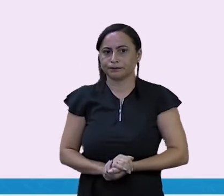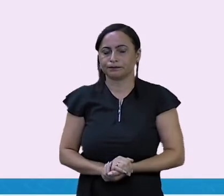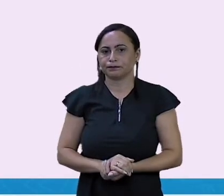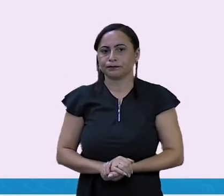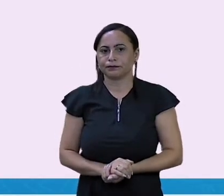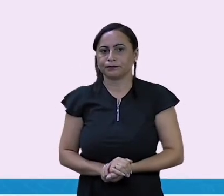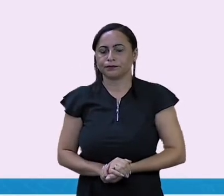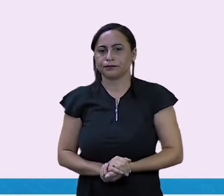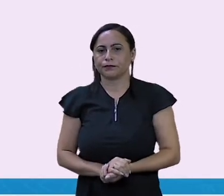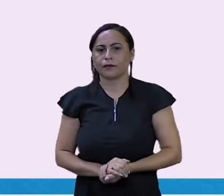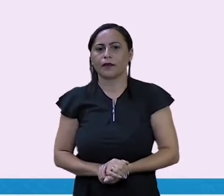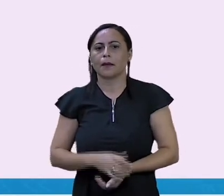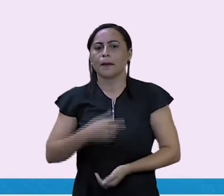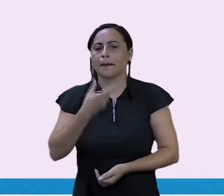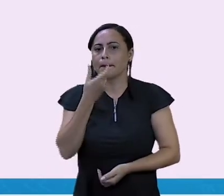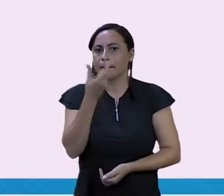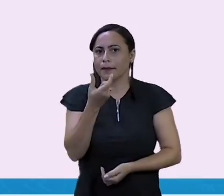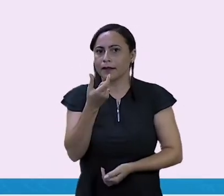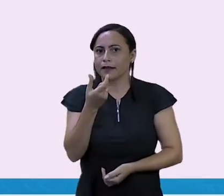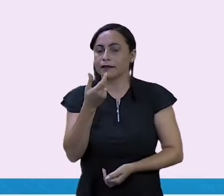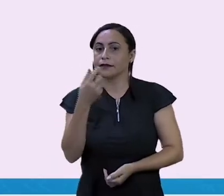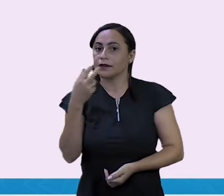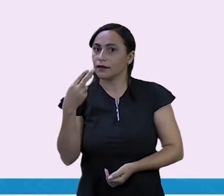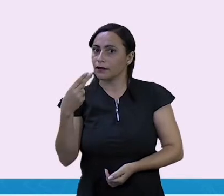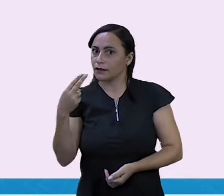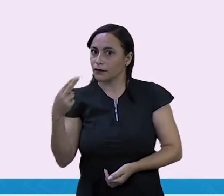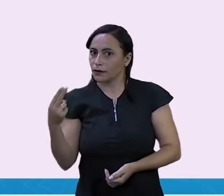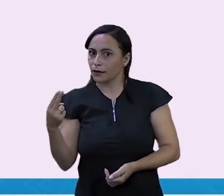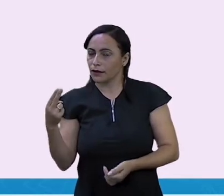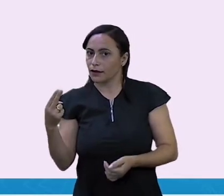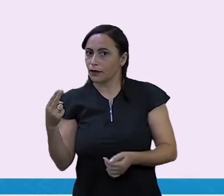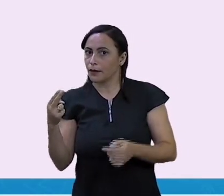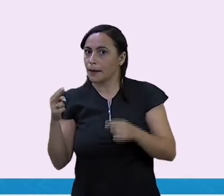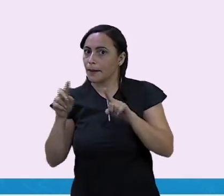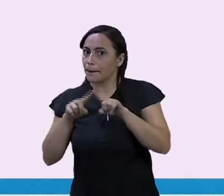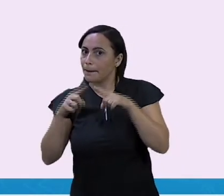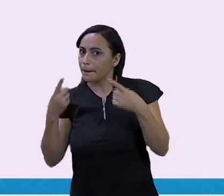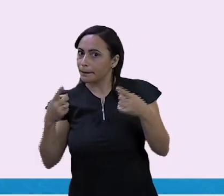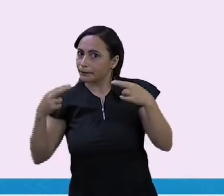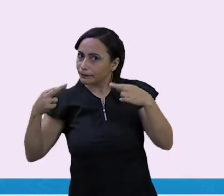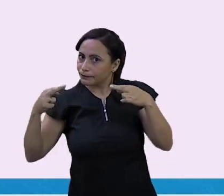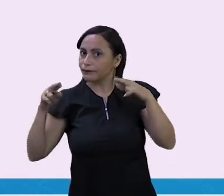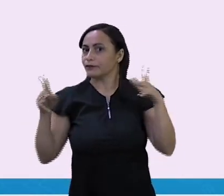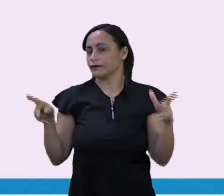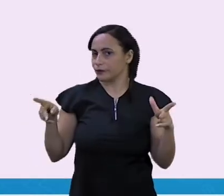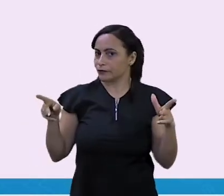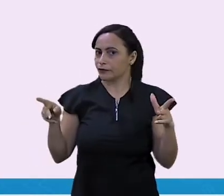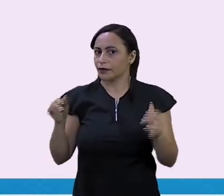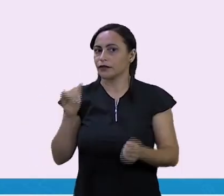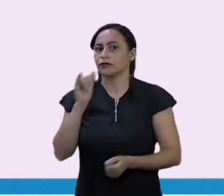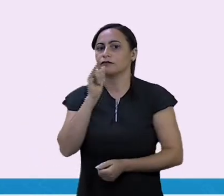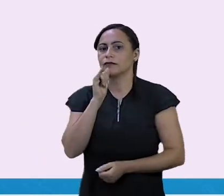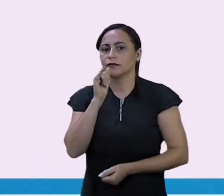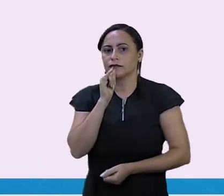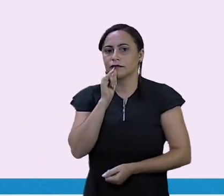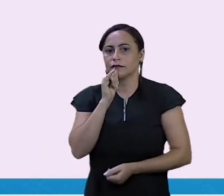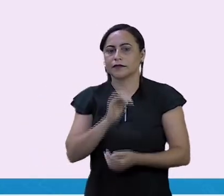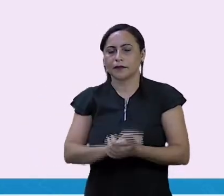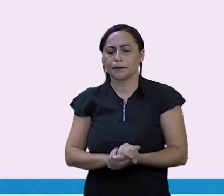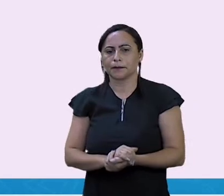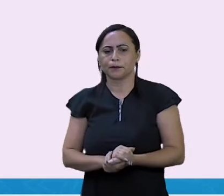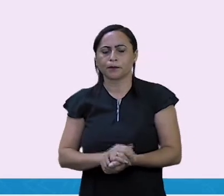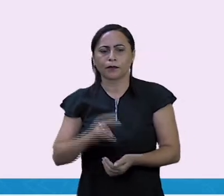Palavras são as palavras iguais, mas que não são a mesma palavra. Exemplo, a sela